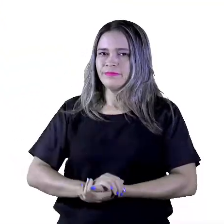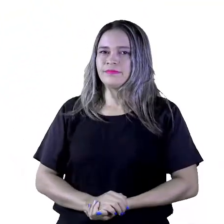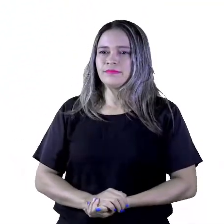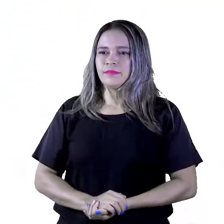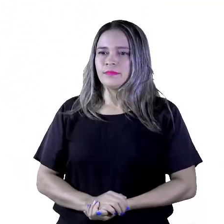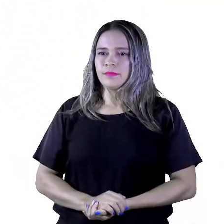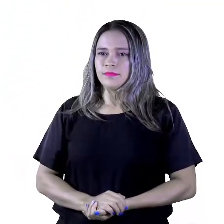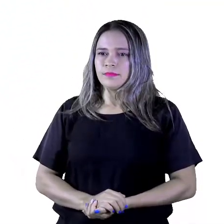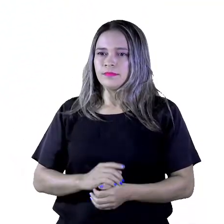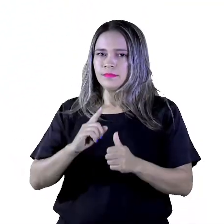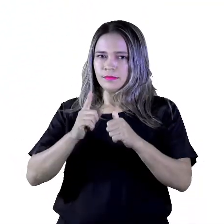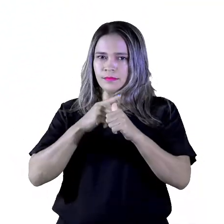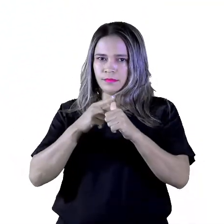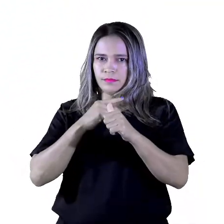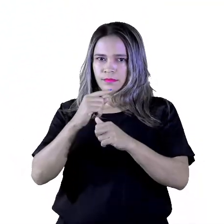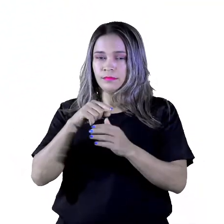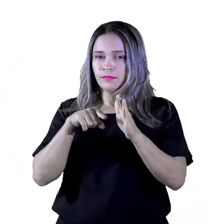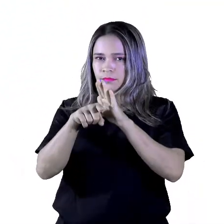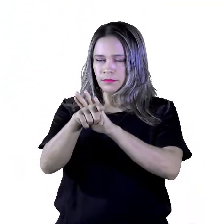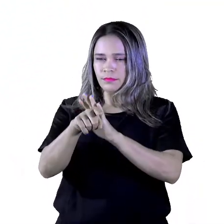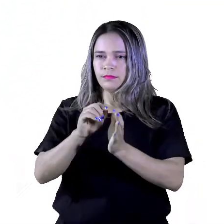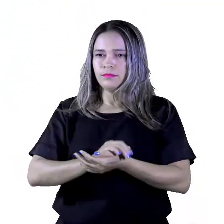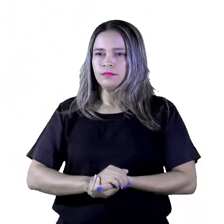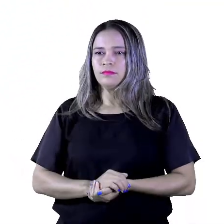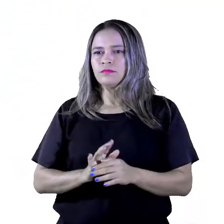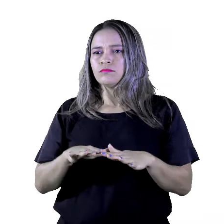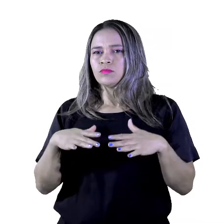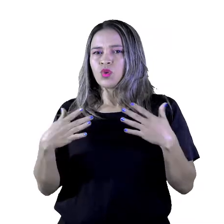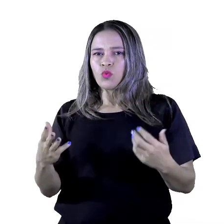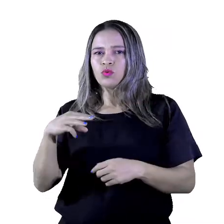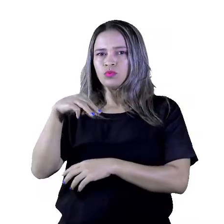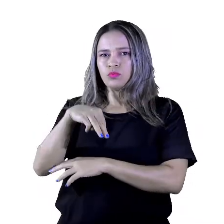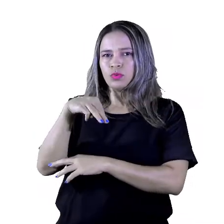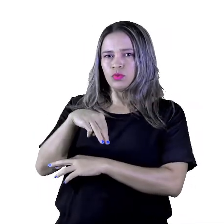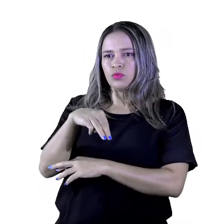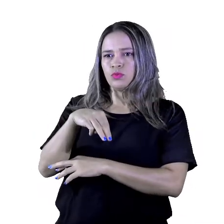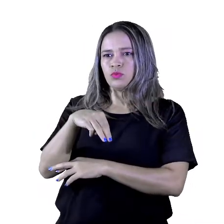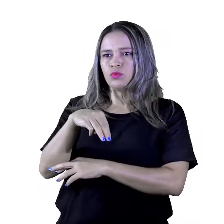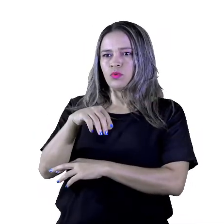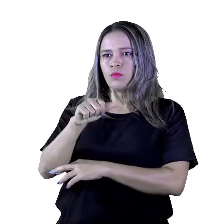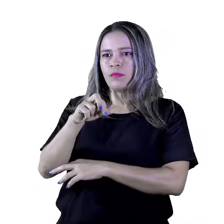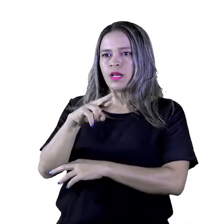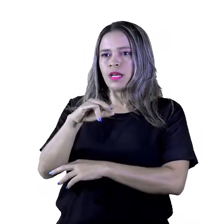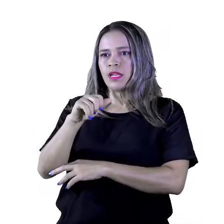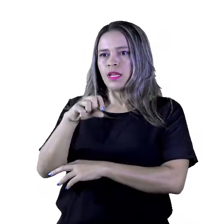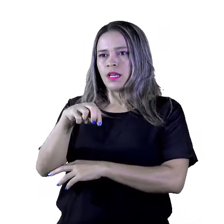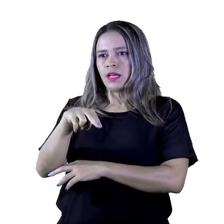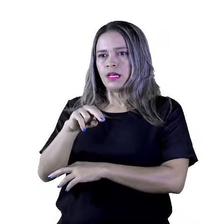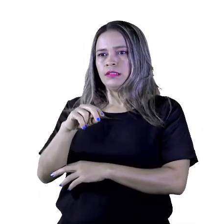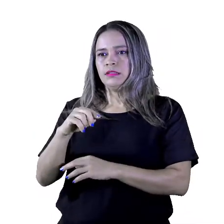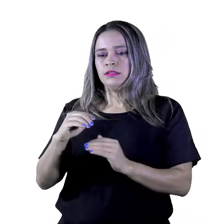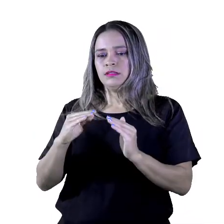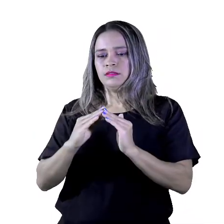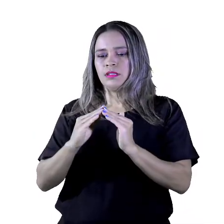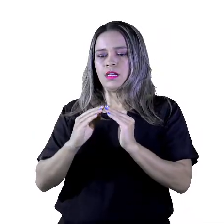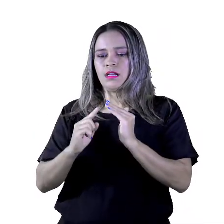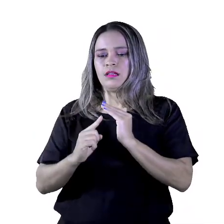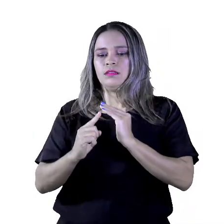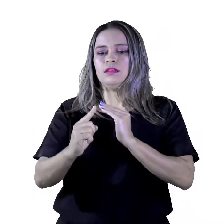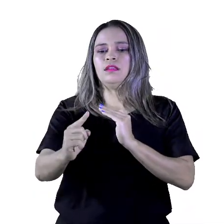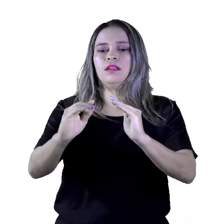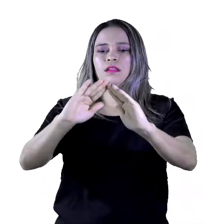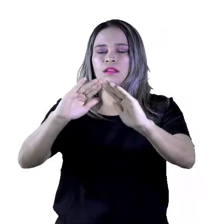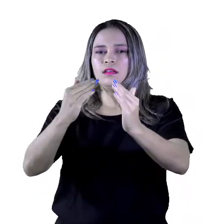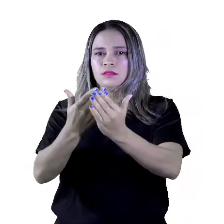A primeira pergunta, quantos minutos Mariana levou para chegar à escola. Se a gente for